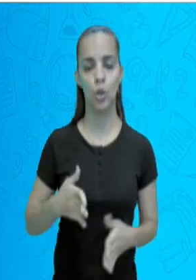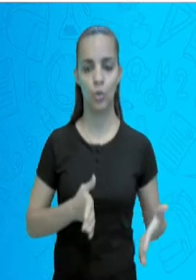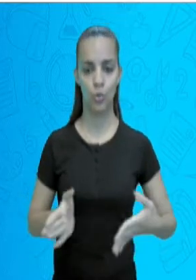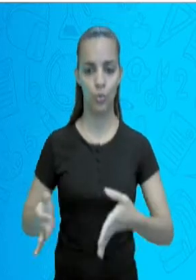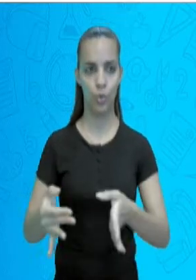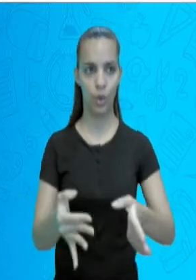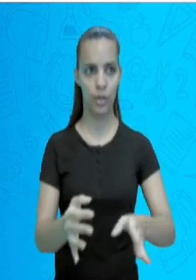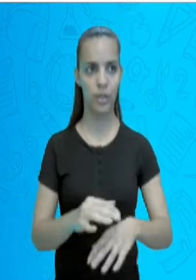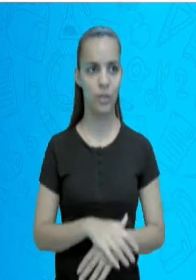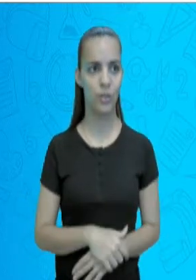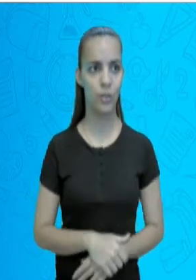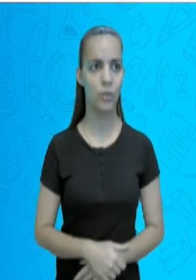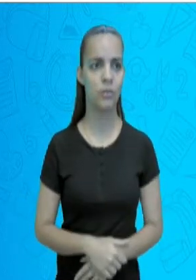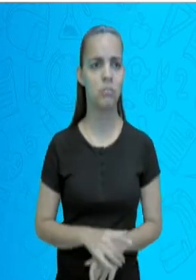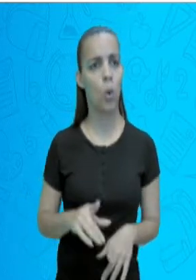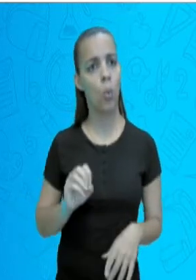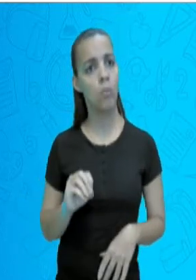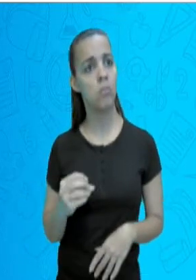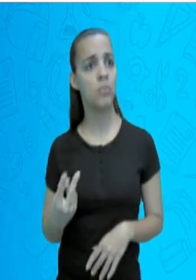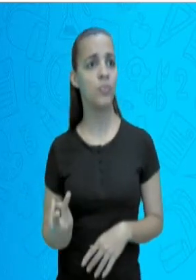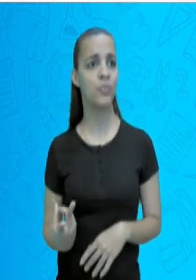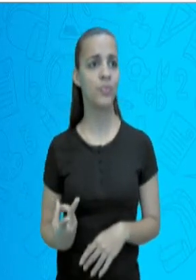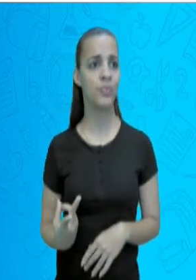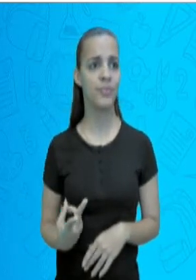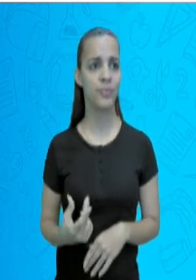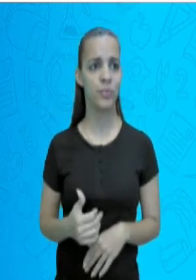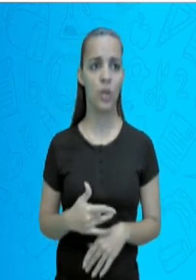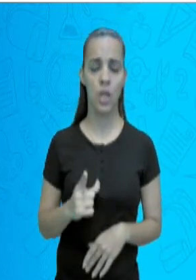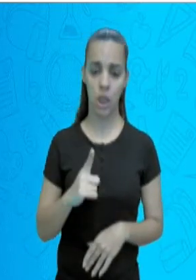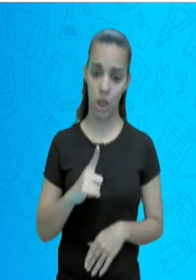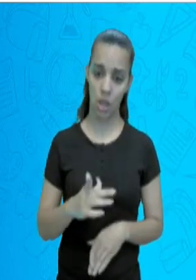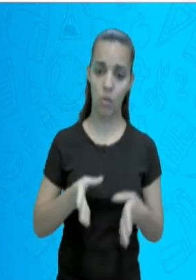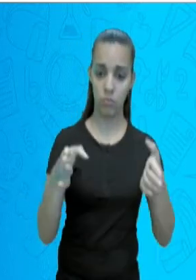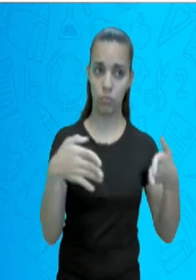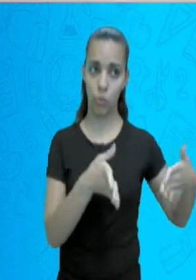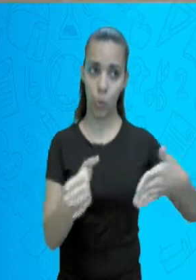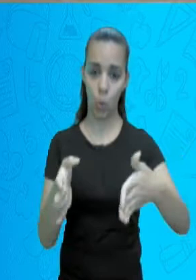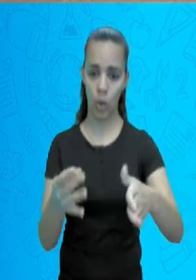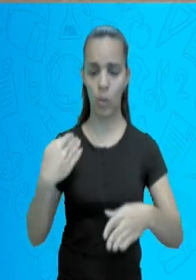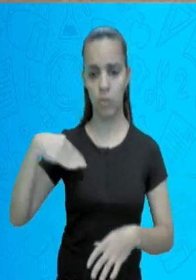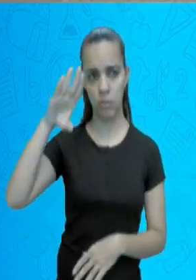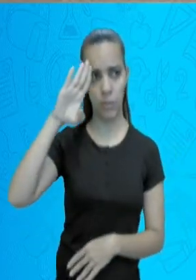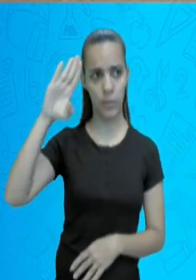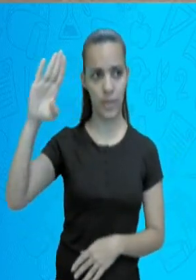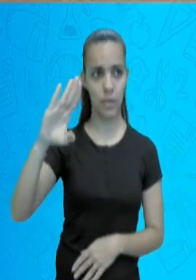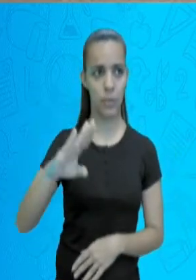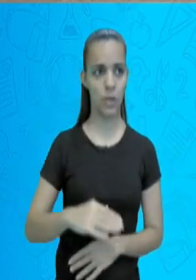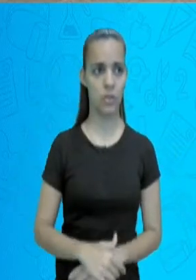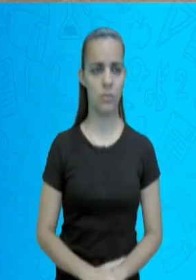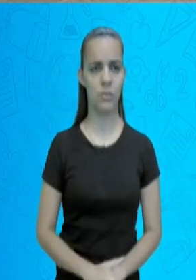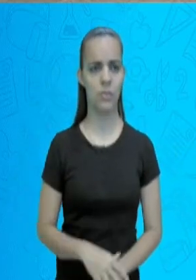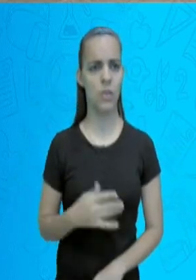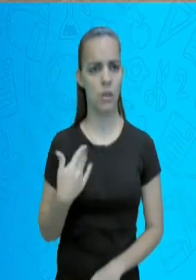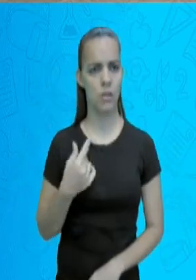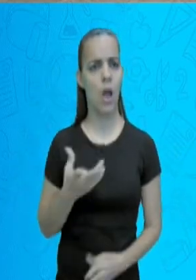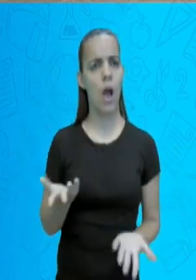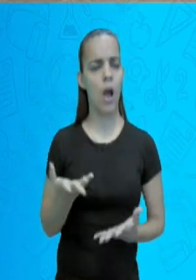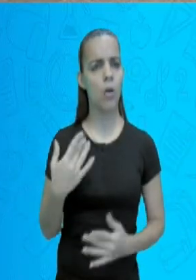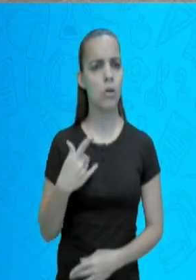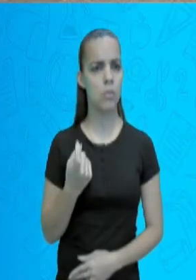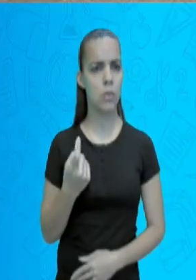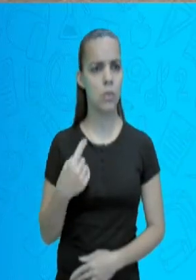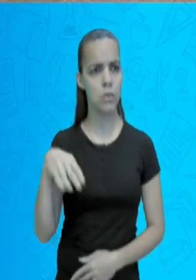rio, né? Ou desse rio principal ou de seus afluentes. Agora, uma coisa